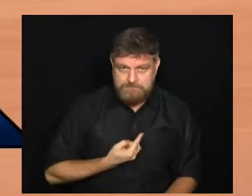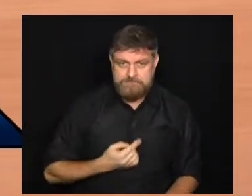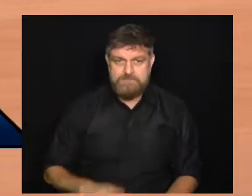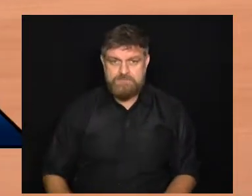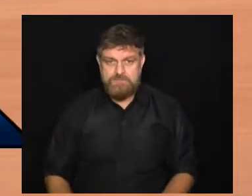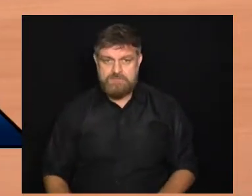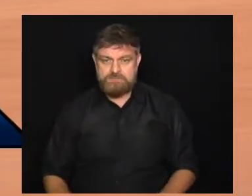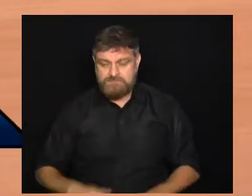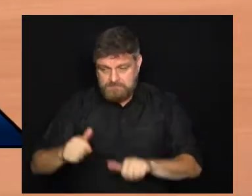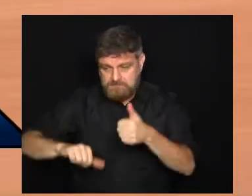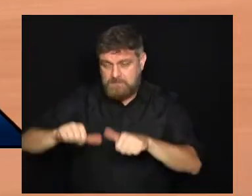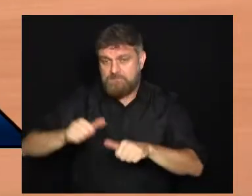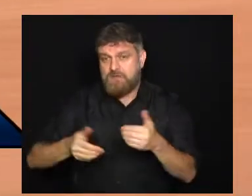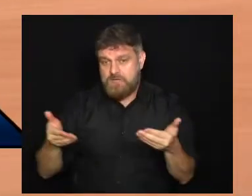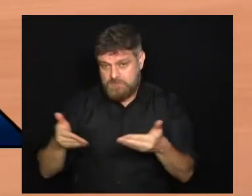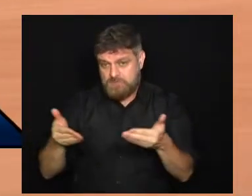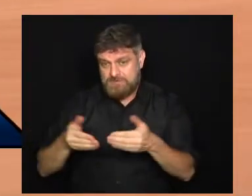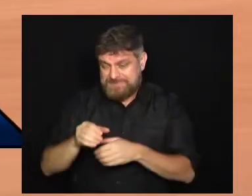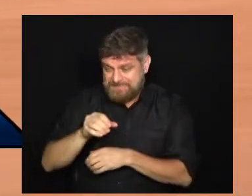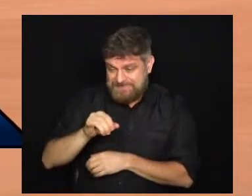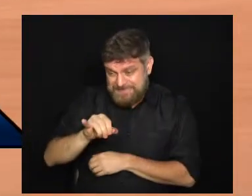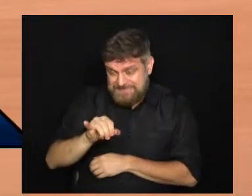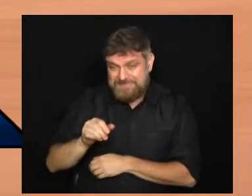ser apreciado hoje e deliberado. Se não,